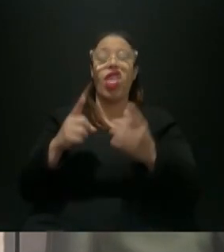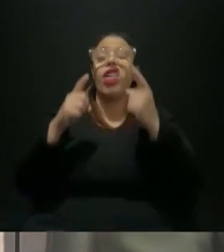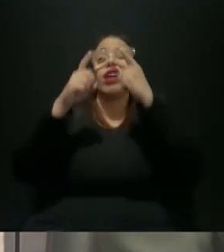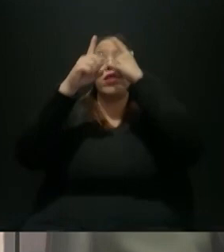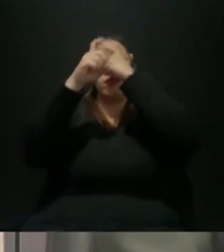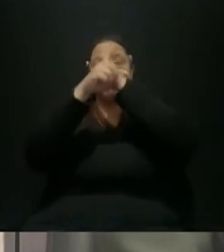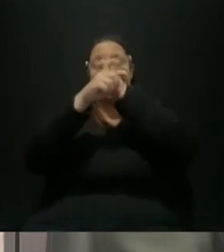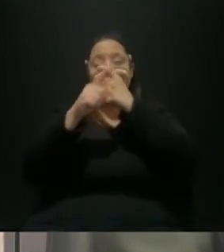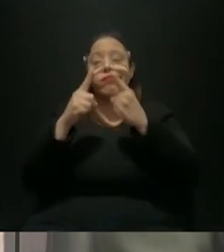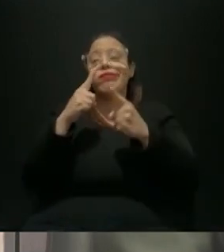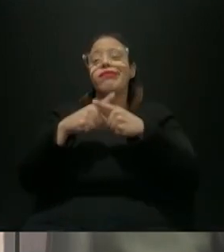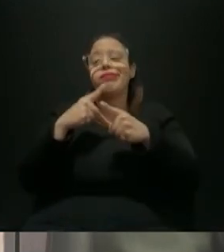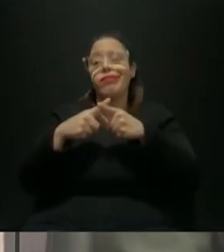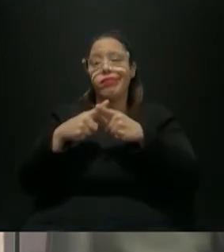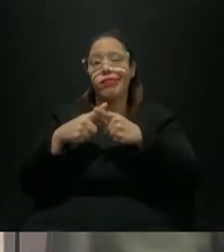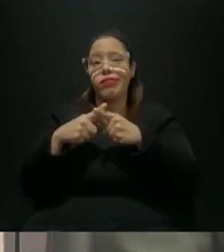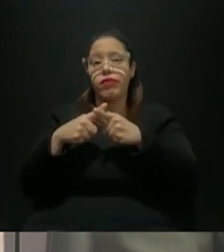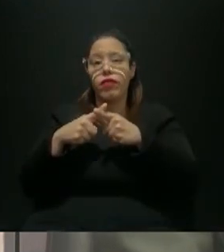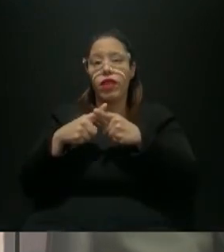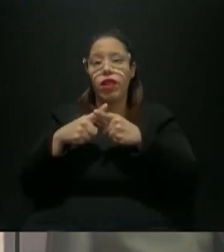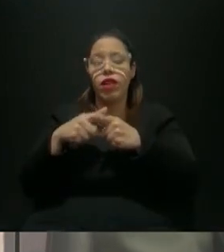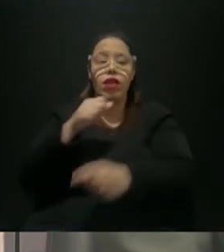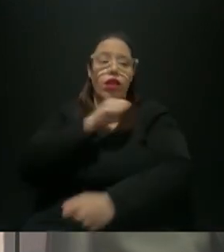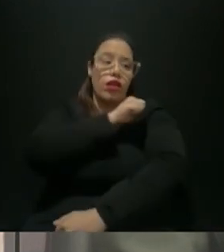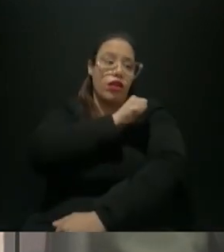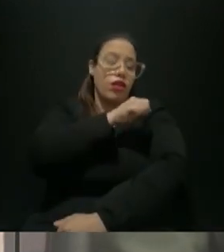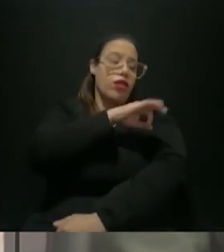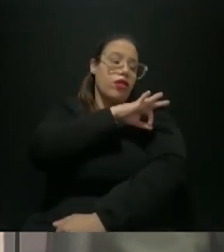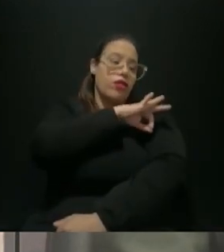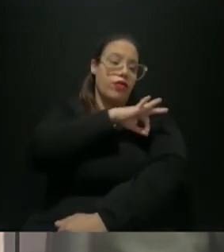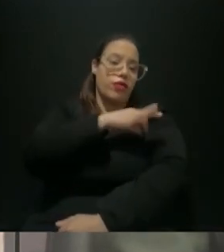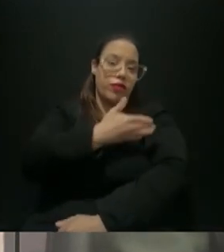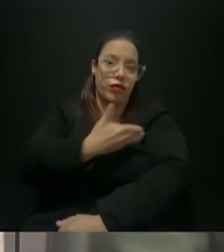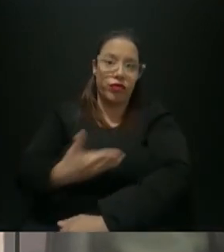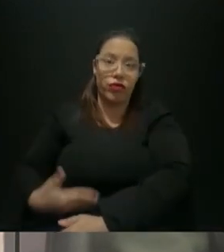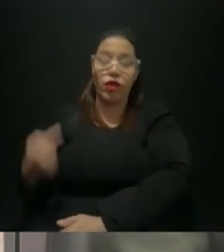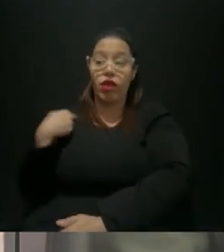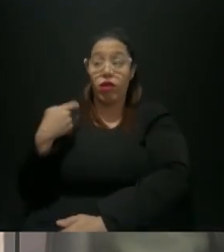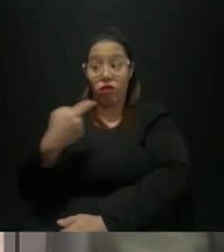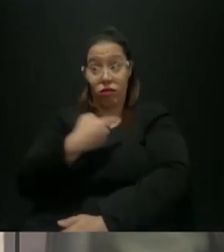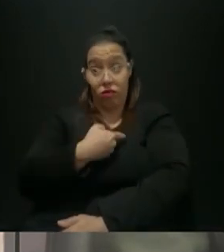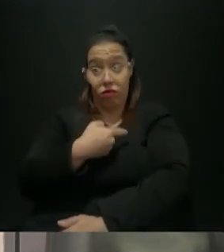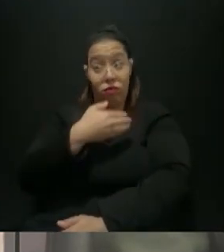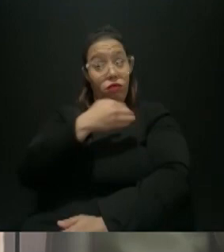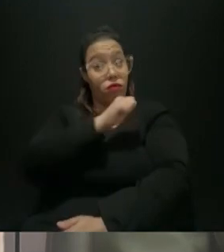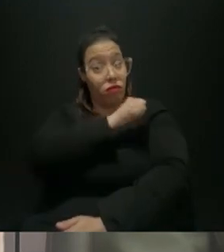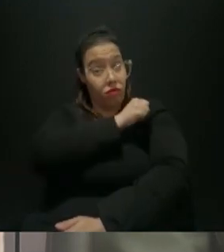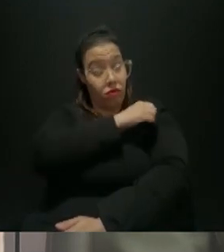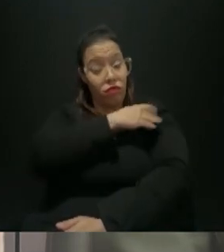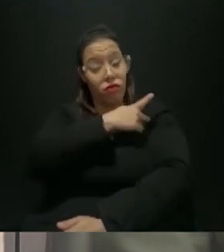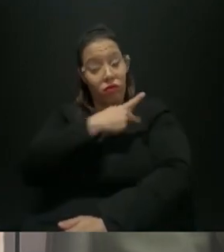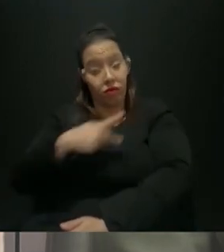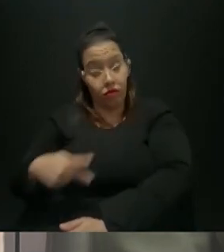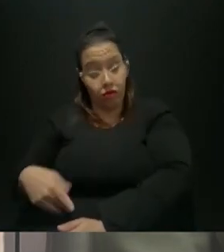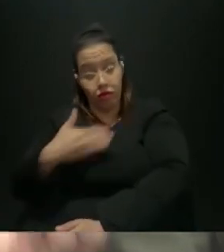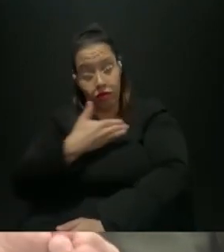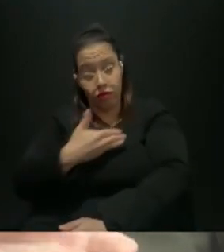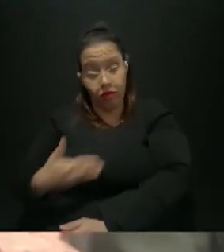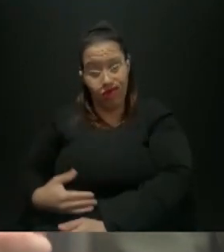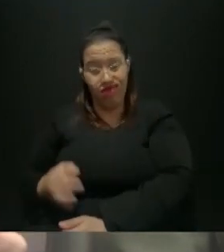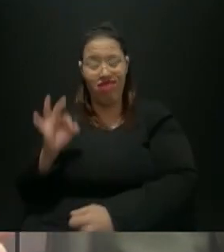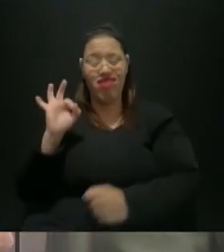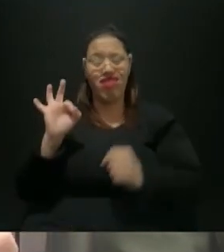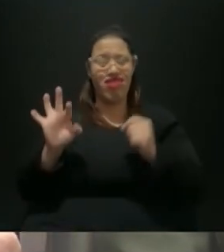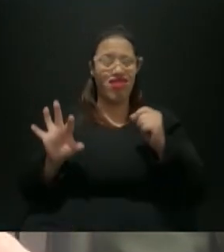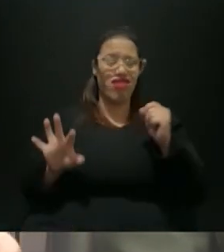a administração pública que a gente tem, as nossas administrações públicas, elas são extremamente setorizadas. Então aqui é a área da